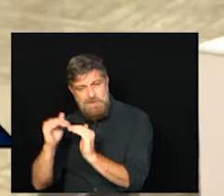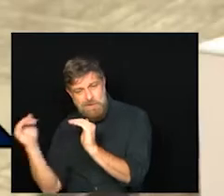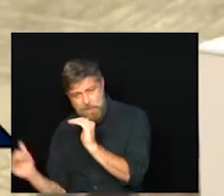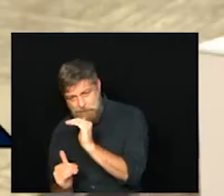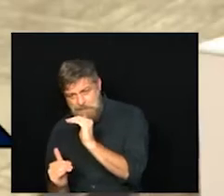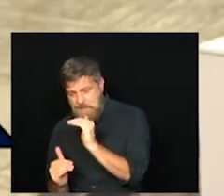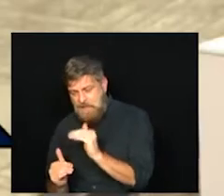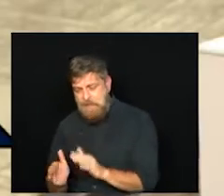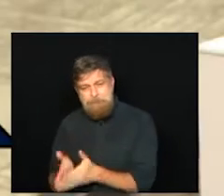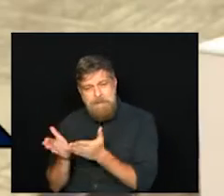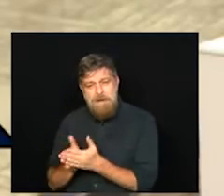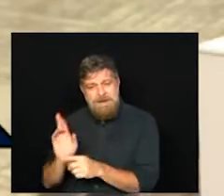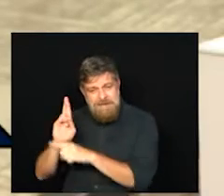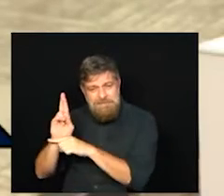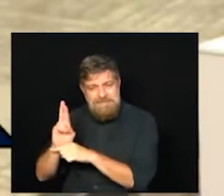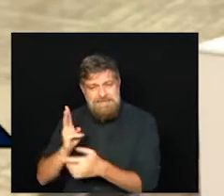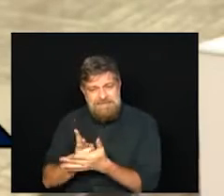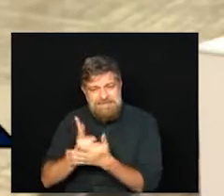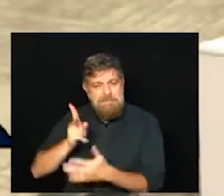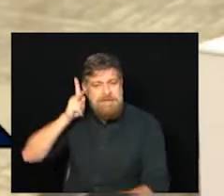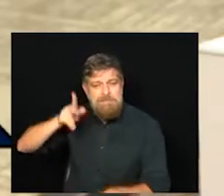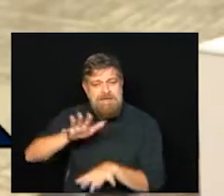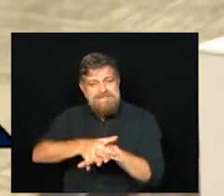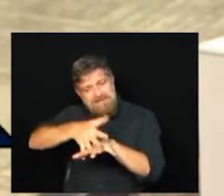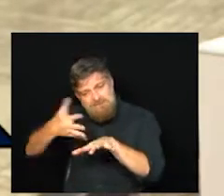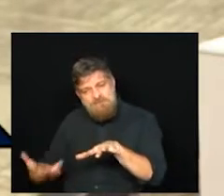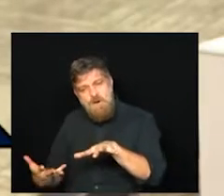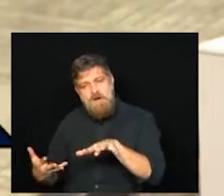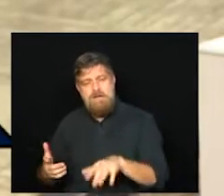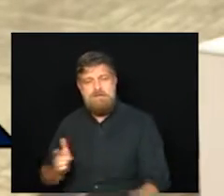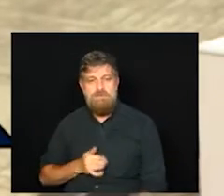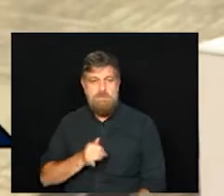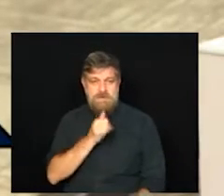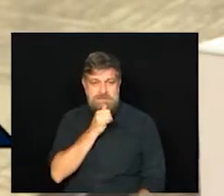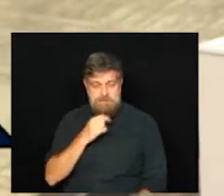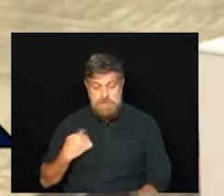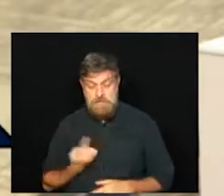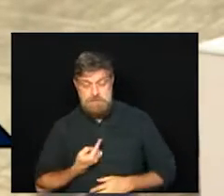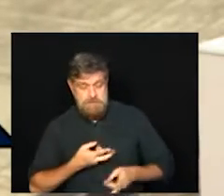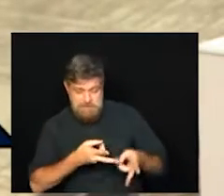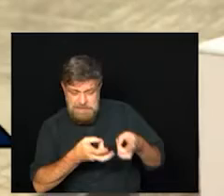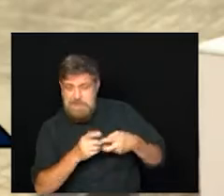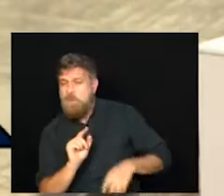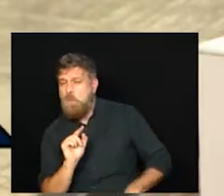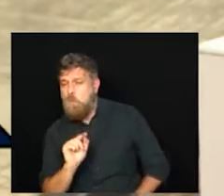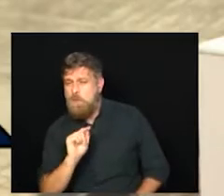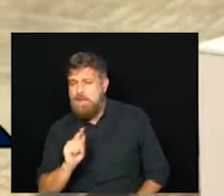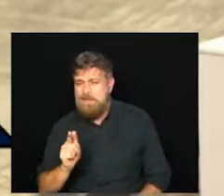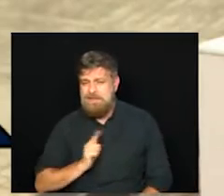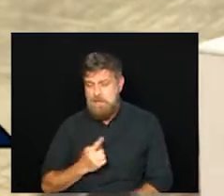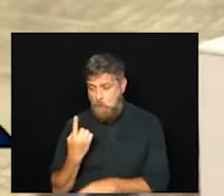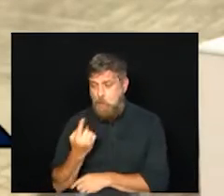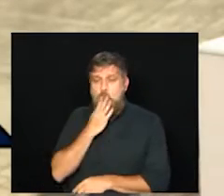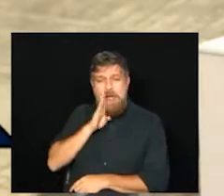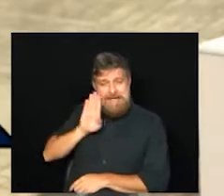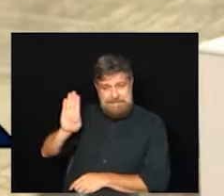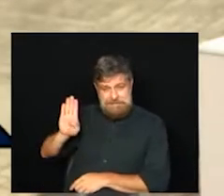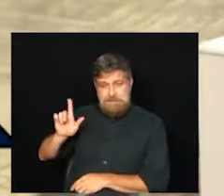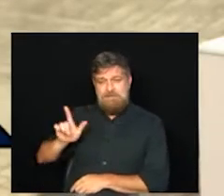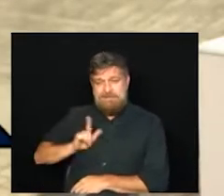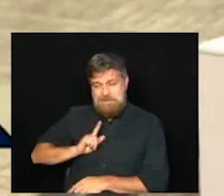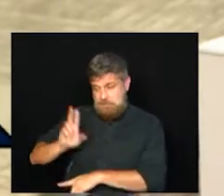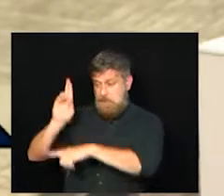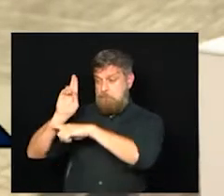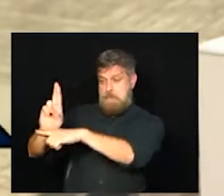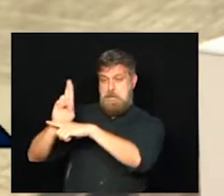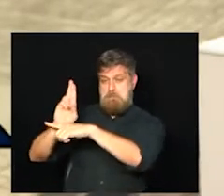setores que sempre estiveram de fora da pauta da política. Então, por exemplo, a gente vê que se um candidato ele tiver uma